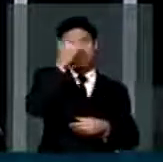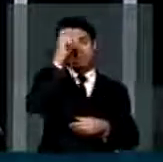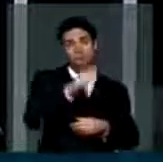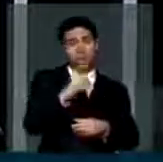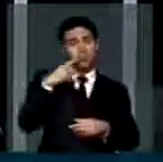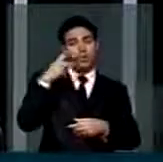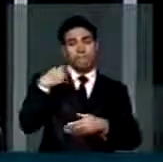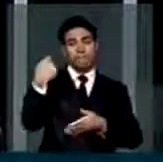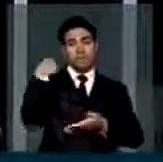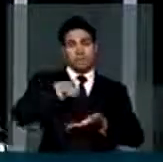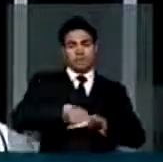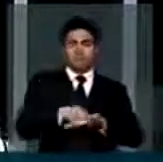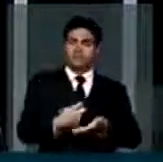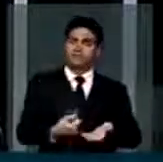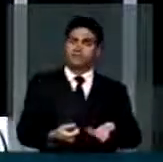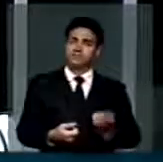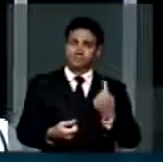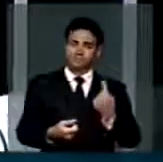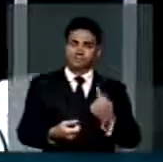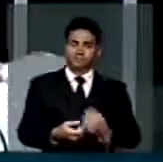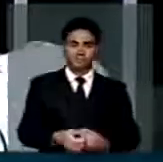da eleição.